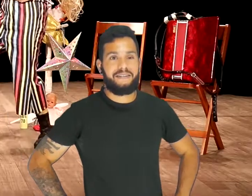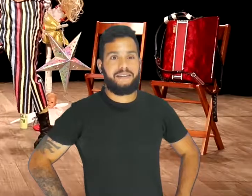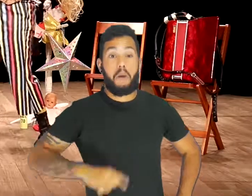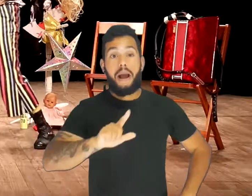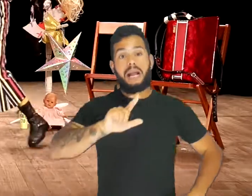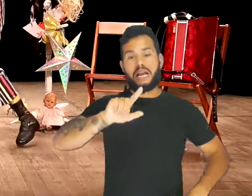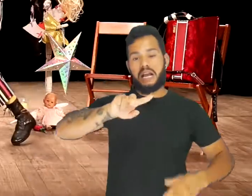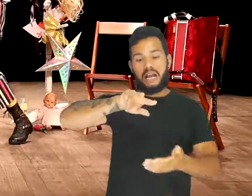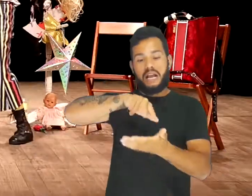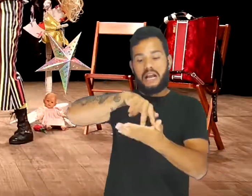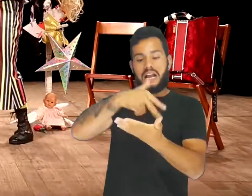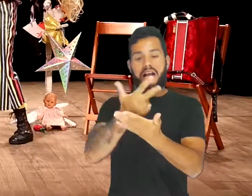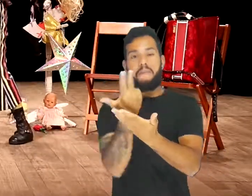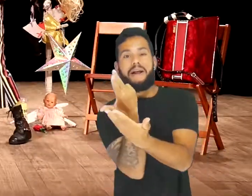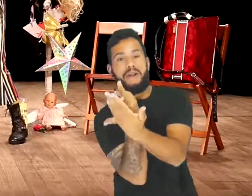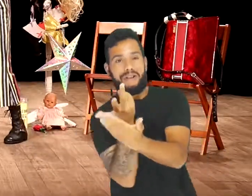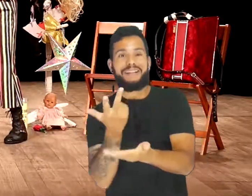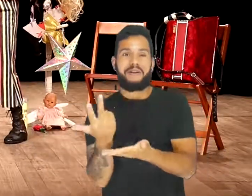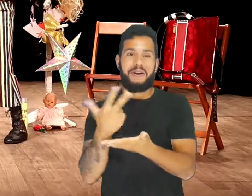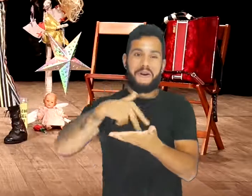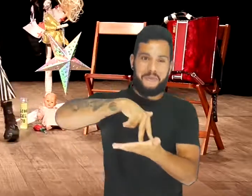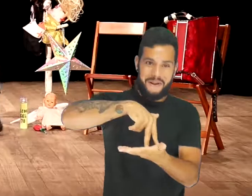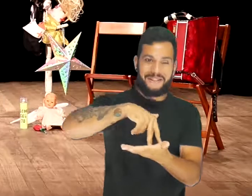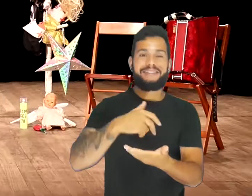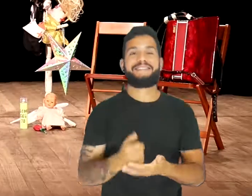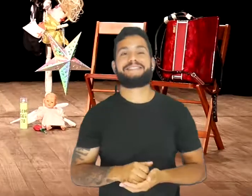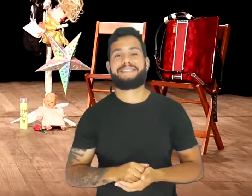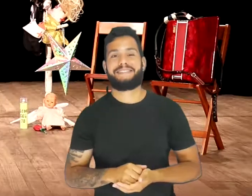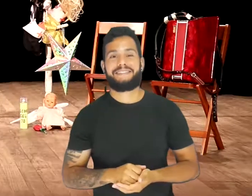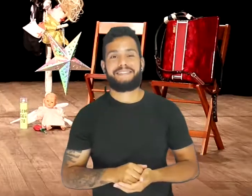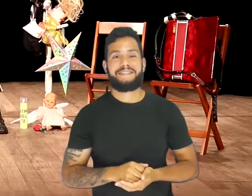Mico! Mico! Thiago, escolhe o mico dela.